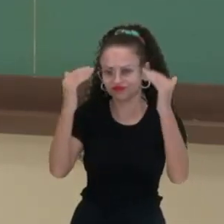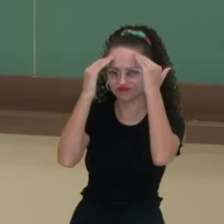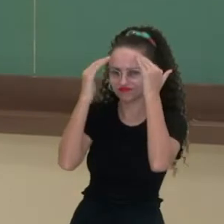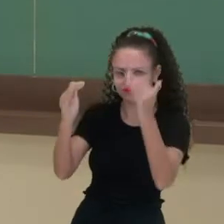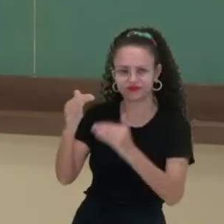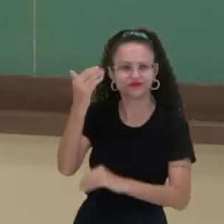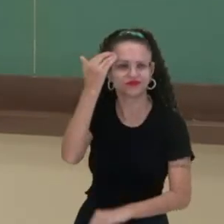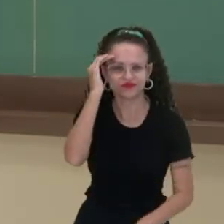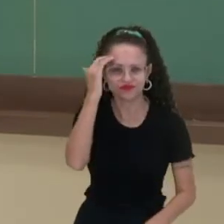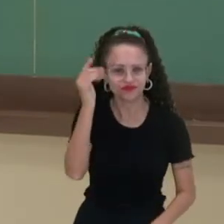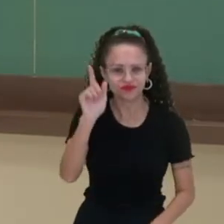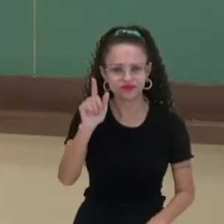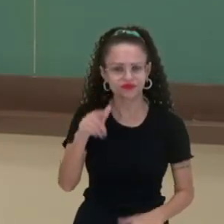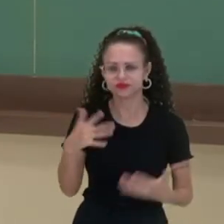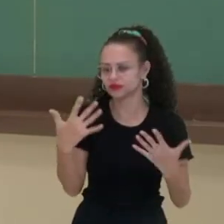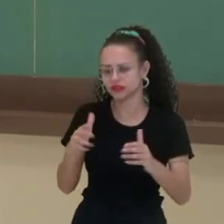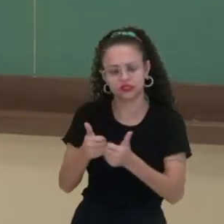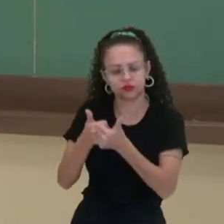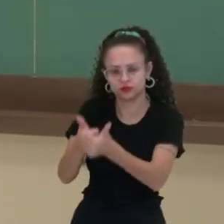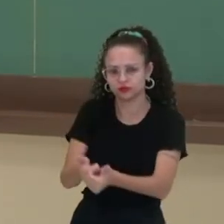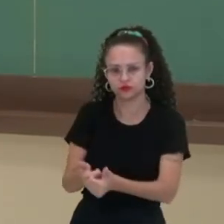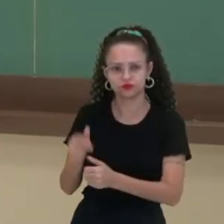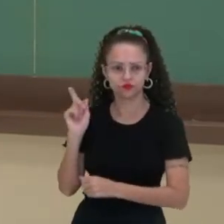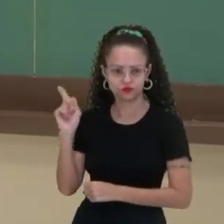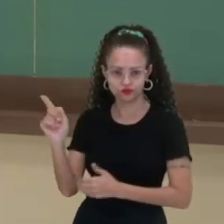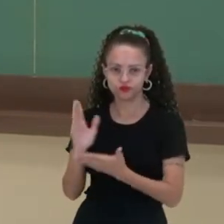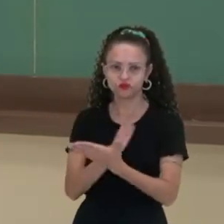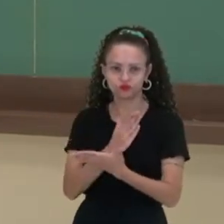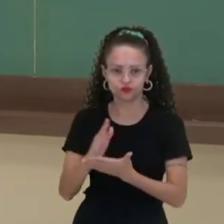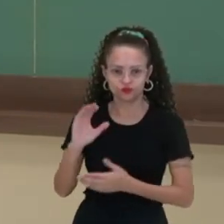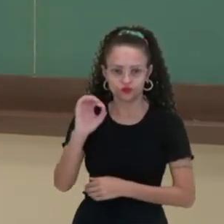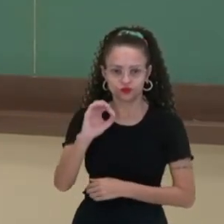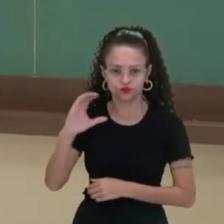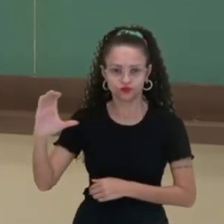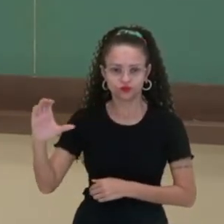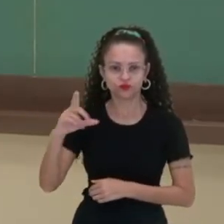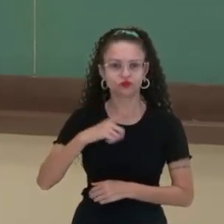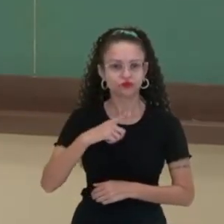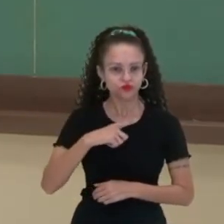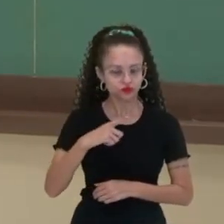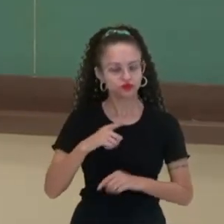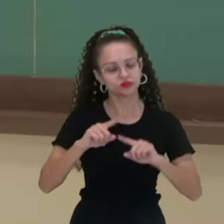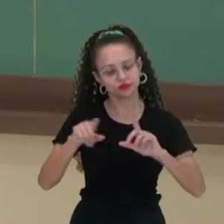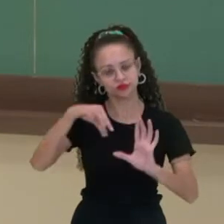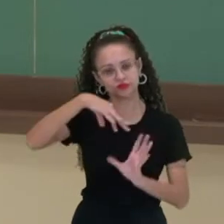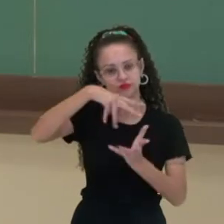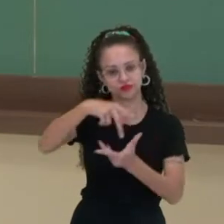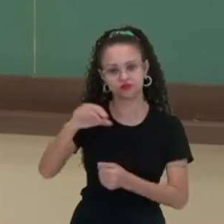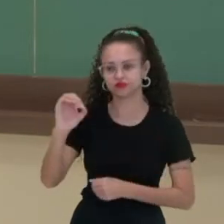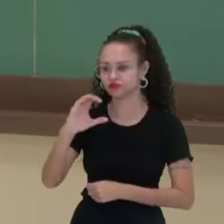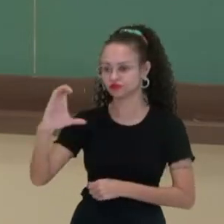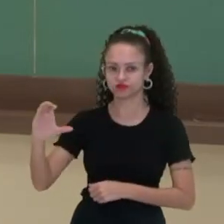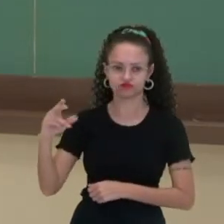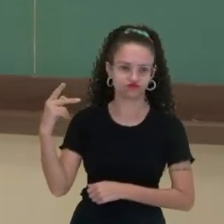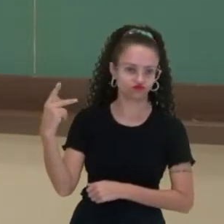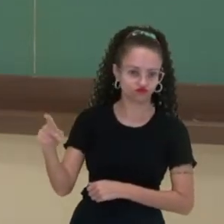ou melhor, né, não seguir essas divisões. Podem saber que existem, mas lá no mundo ocidental, no nosso